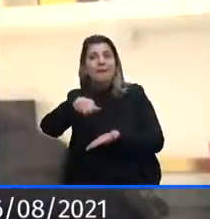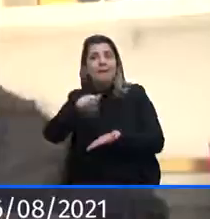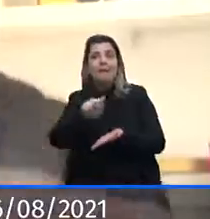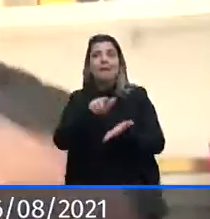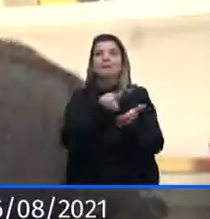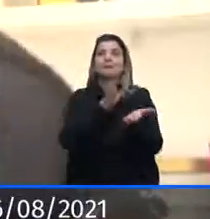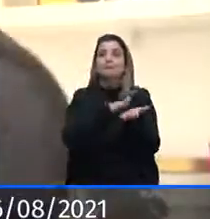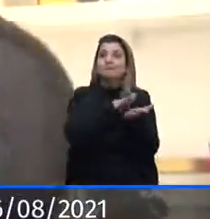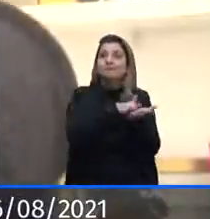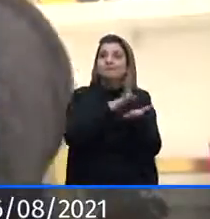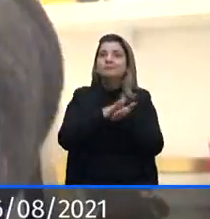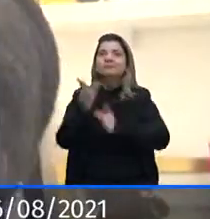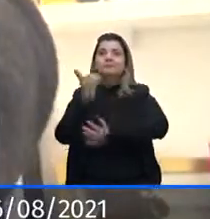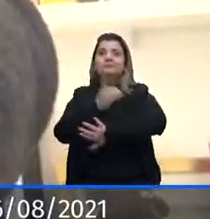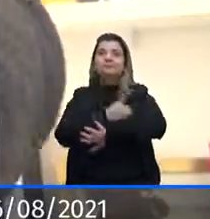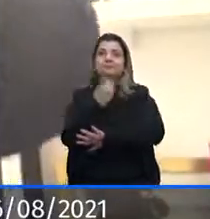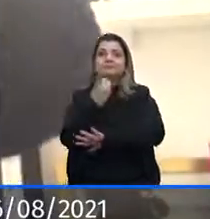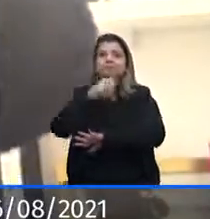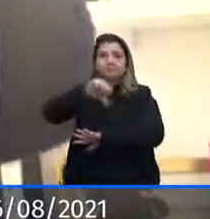19/8.